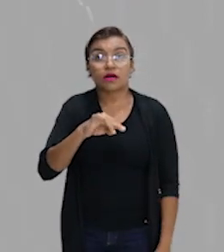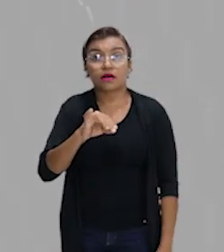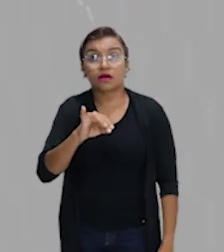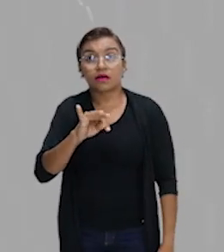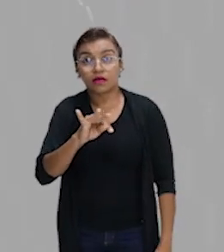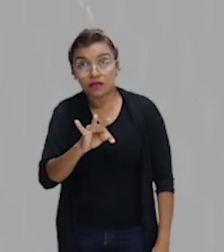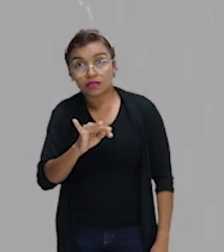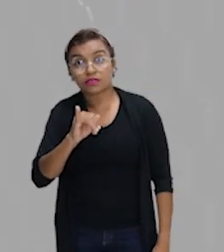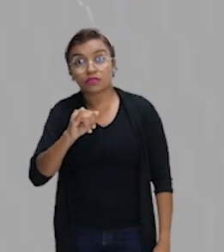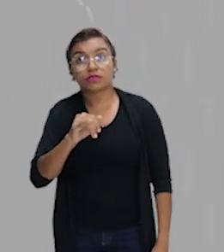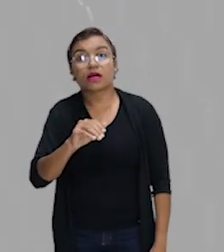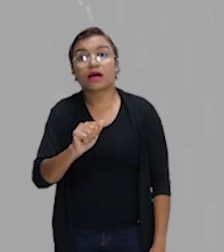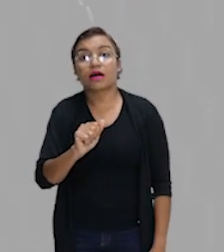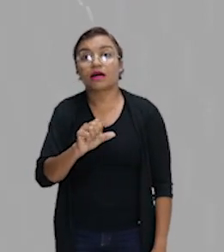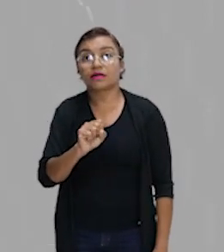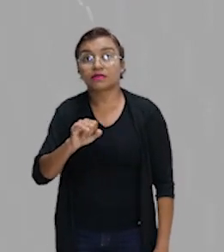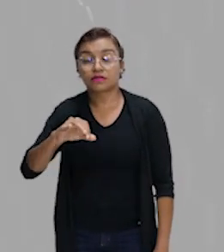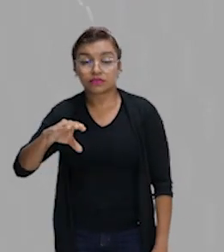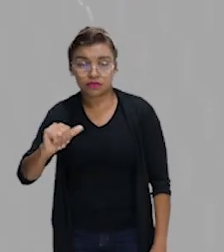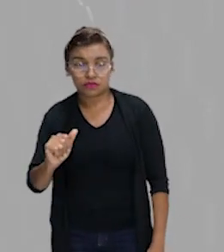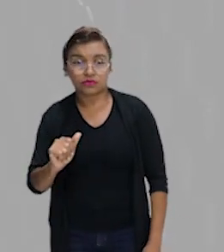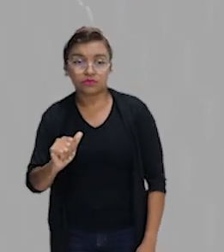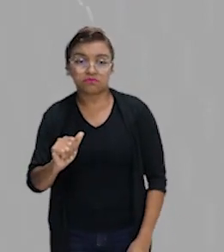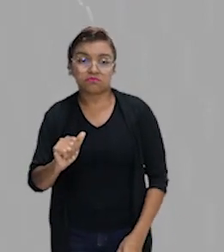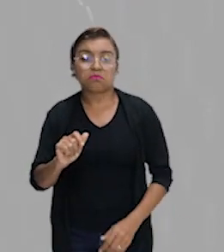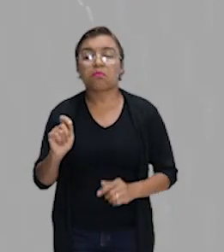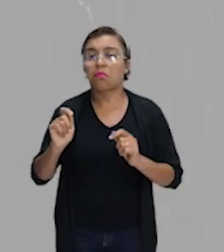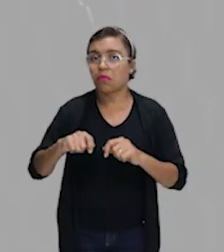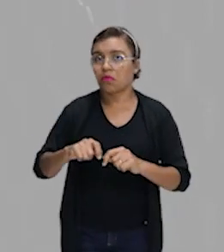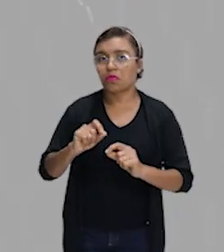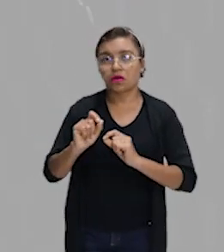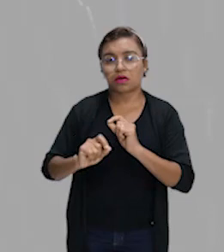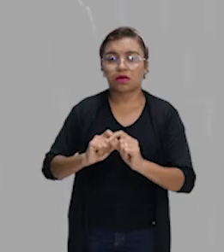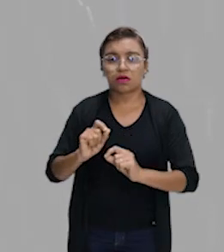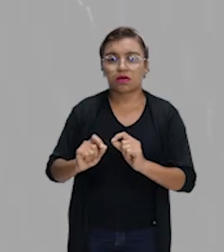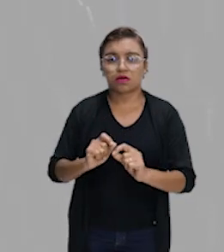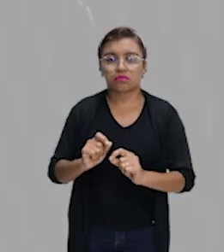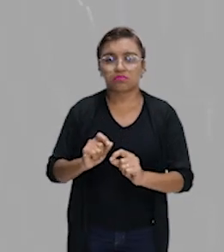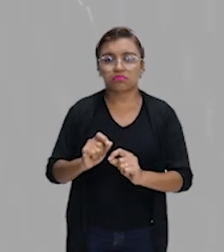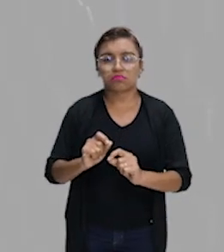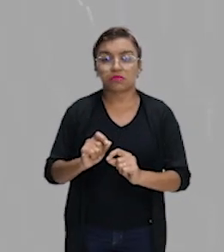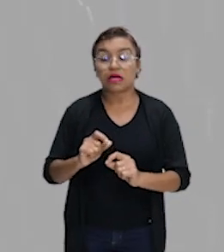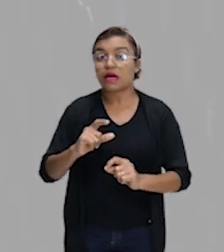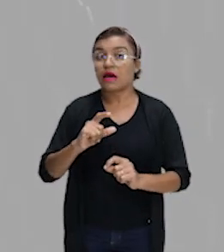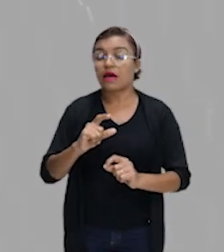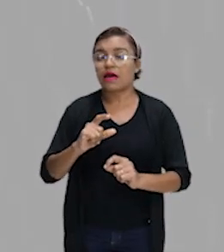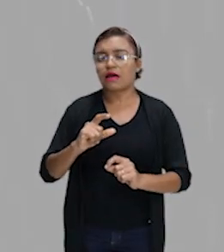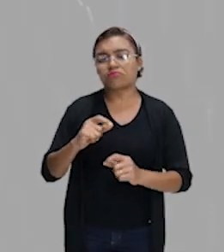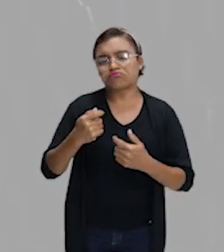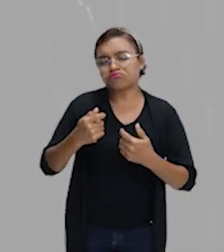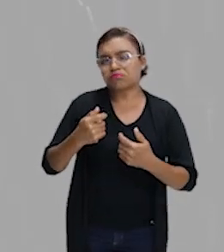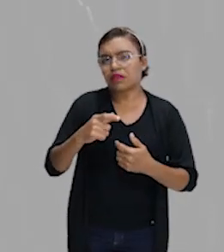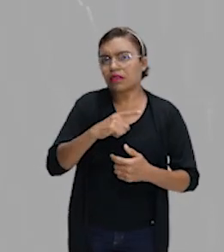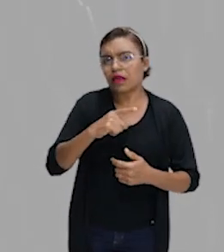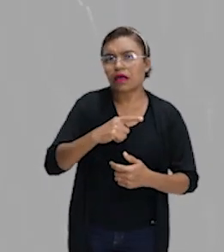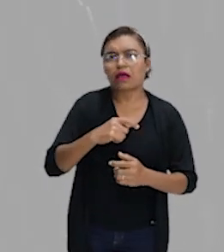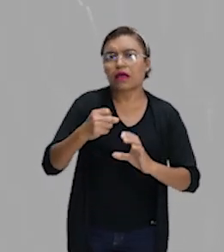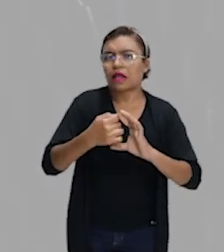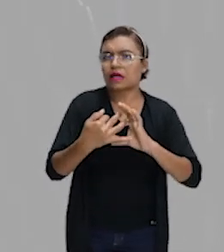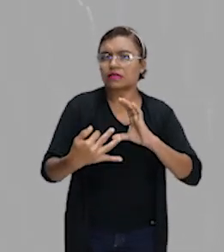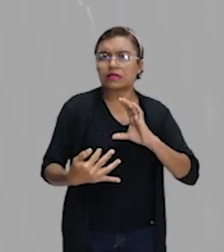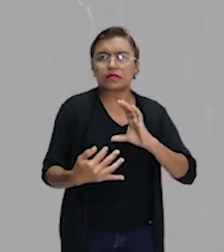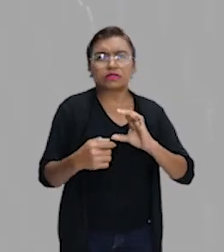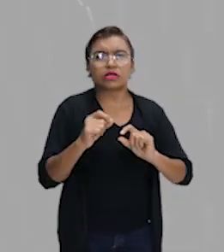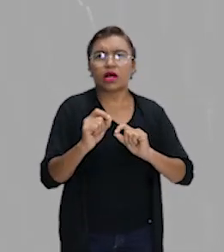como hidróxido de magnésio, ou então um sal, que vai apresentar essa característica de gerar, no fim